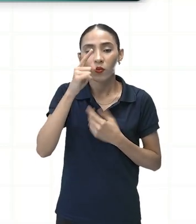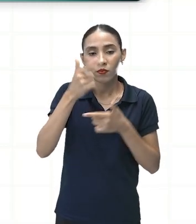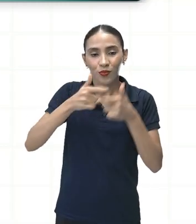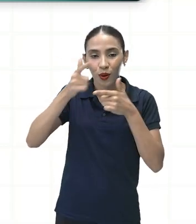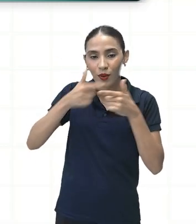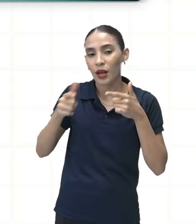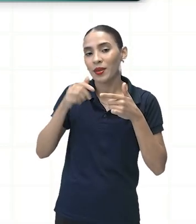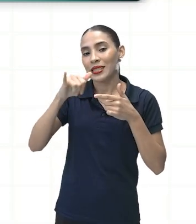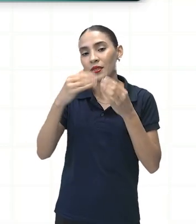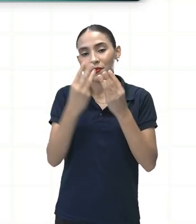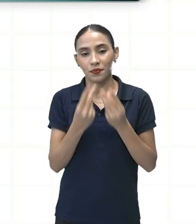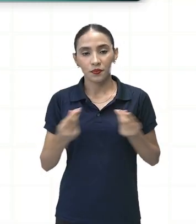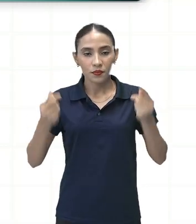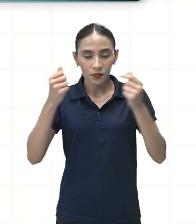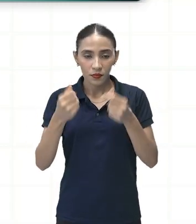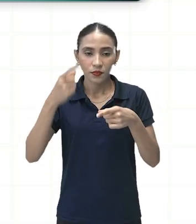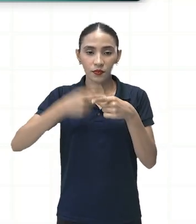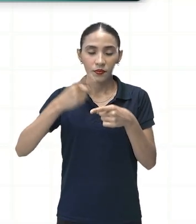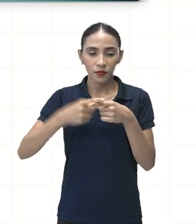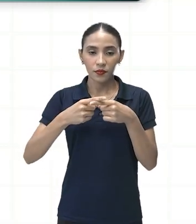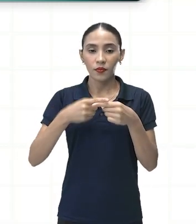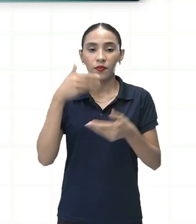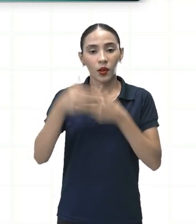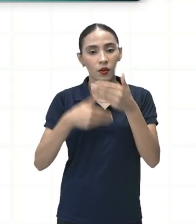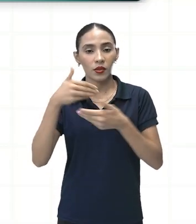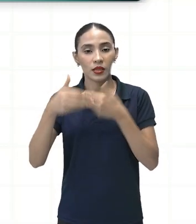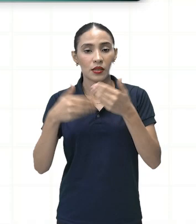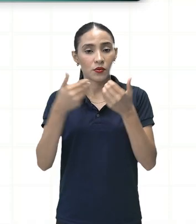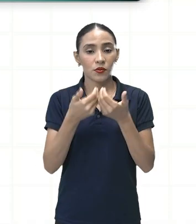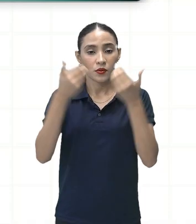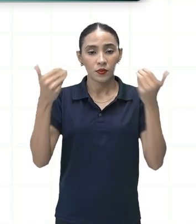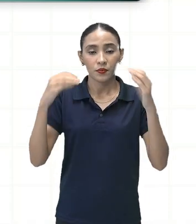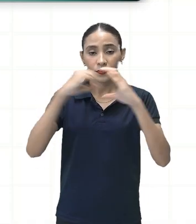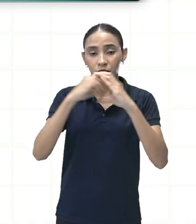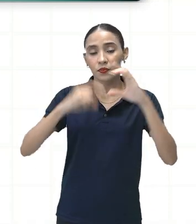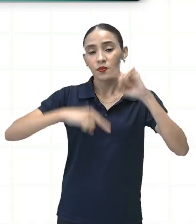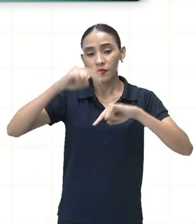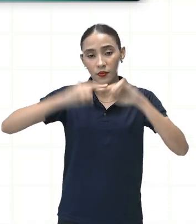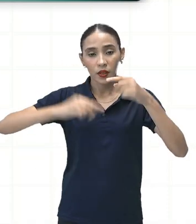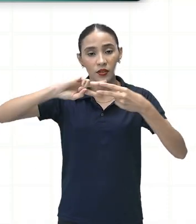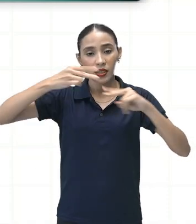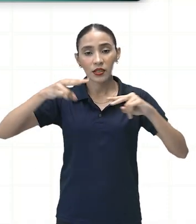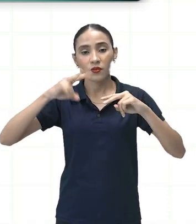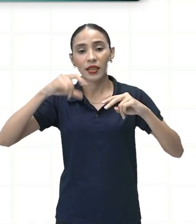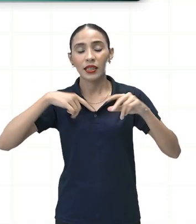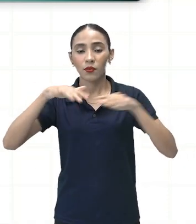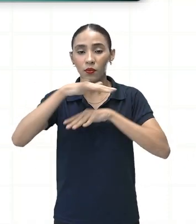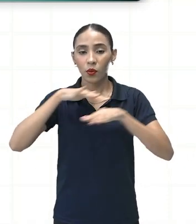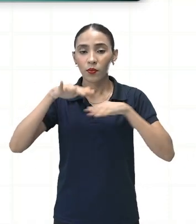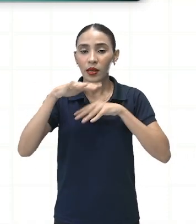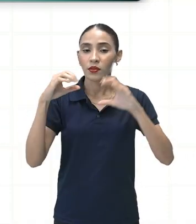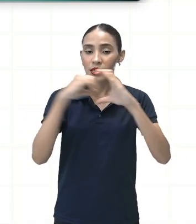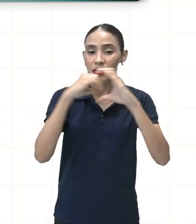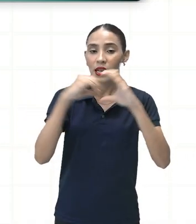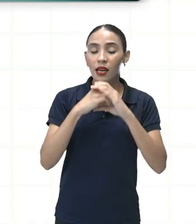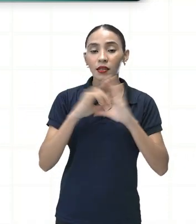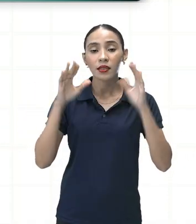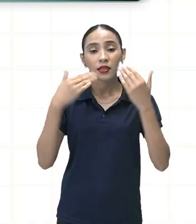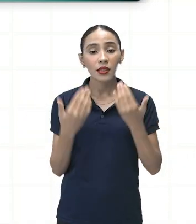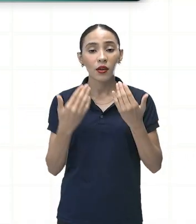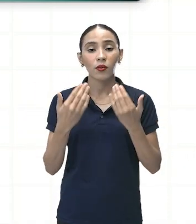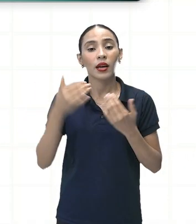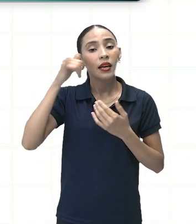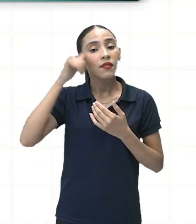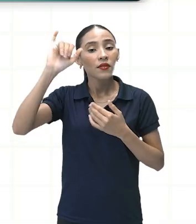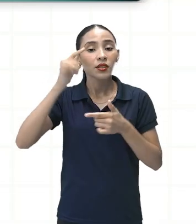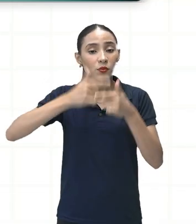condensada, ele corre, digamos, menos riscos de ser danificado, porque durante o processo de divisão celular, esse material genético vai ser